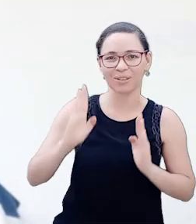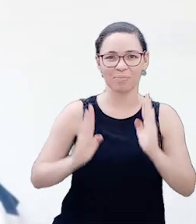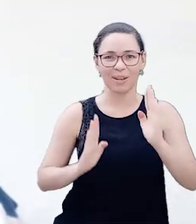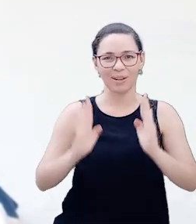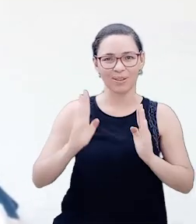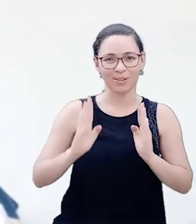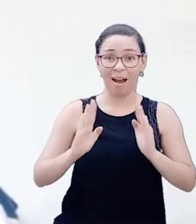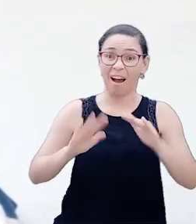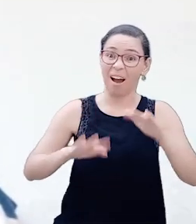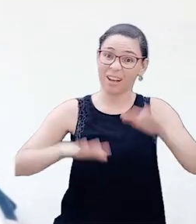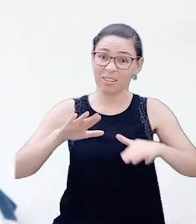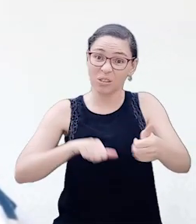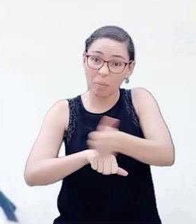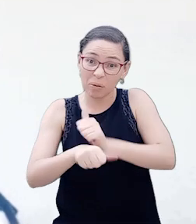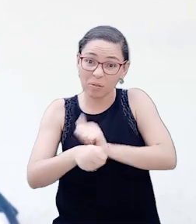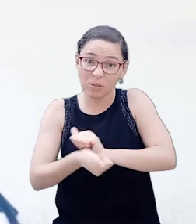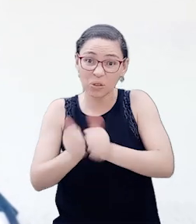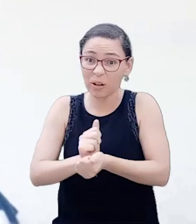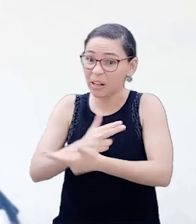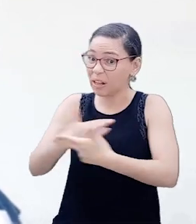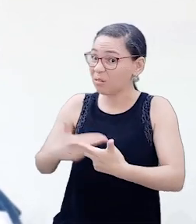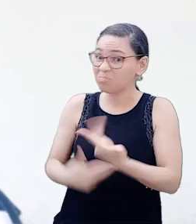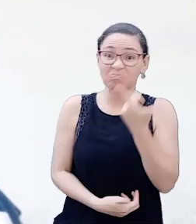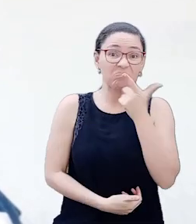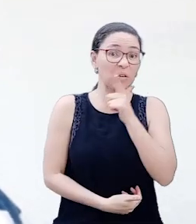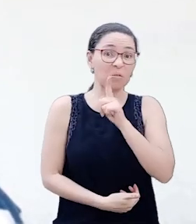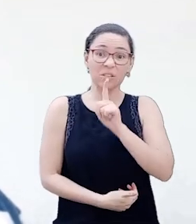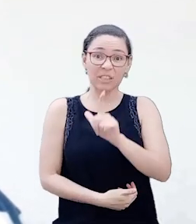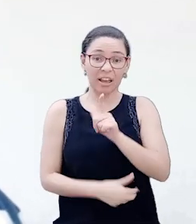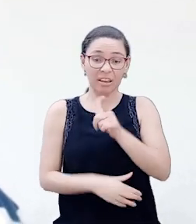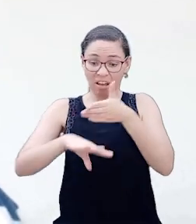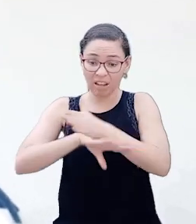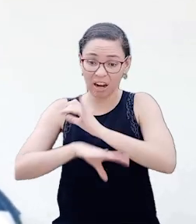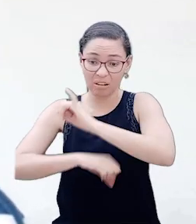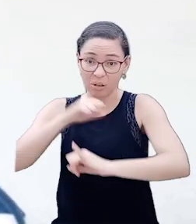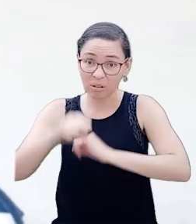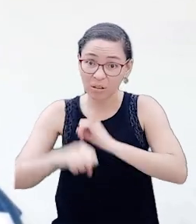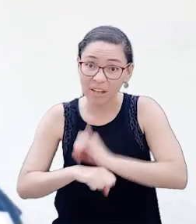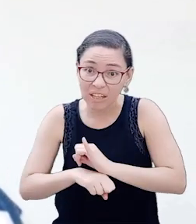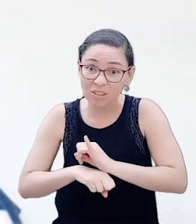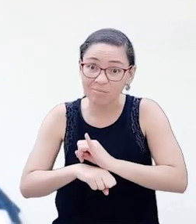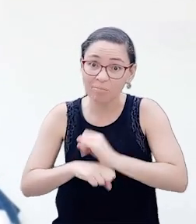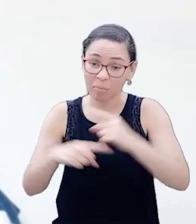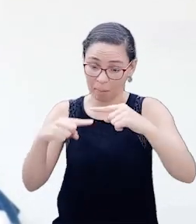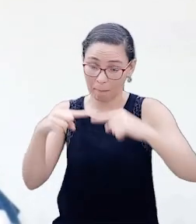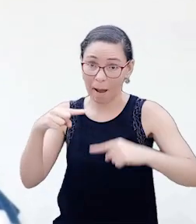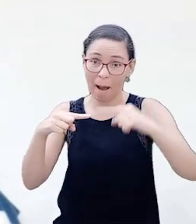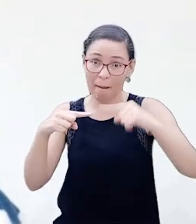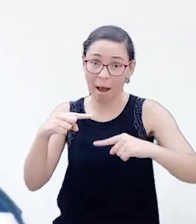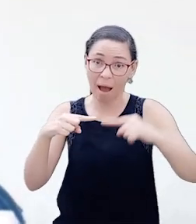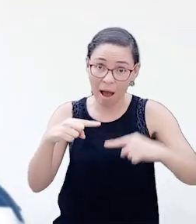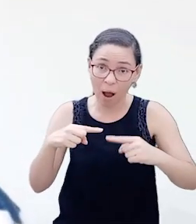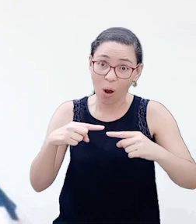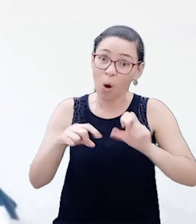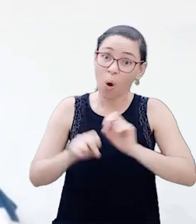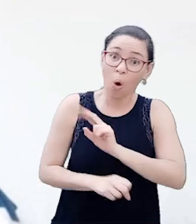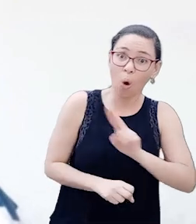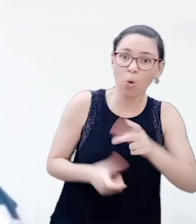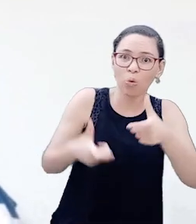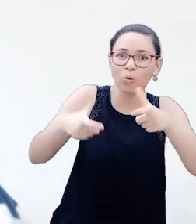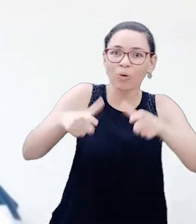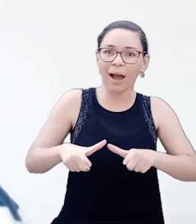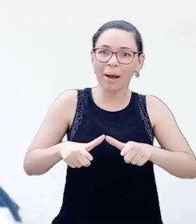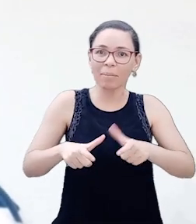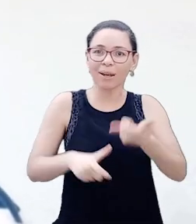têm esse acesso à internet, eles têm acesso a esse espaço, eles têm um espaço que eles possam se sentir confortável para falar